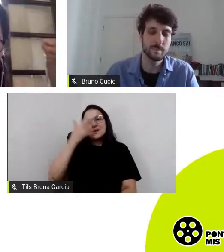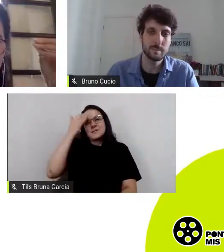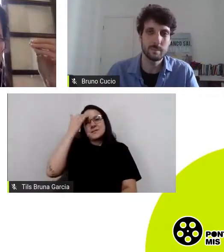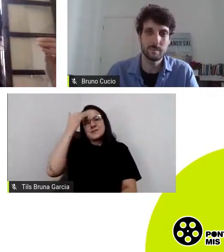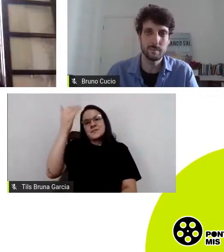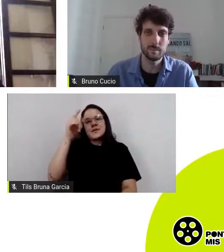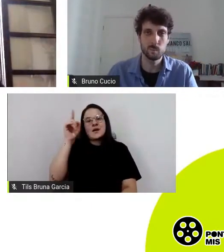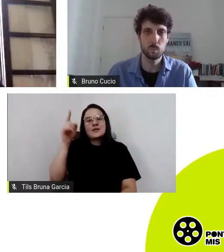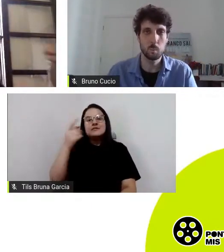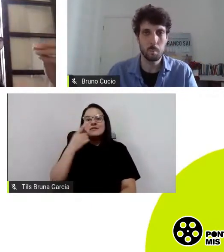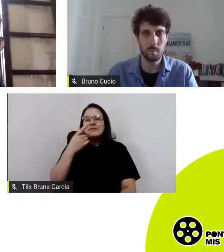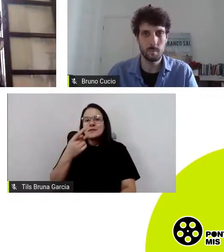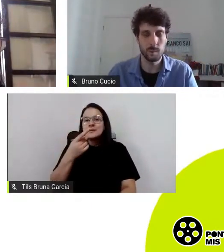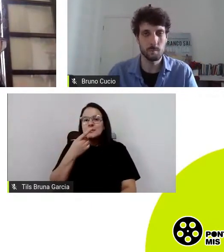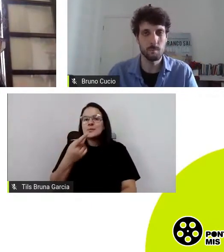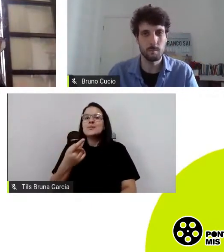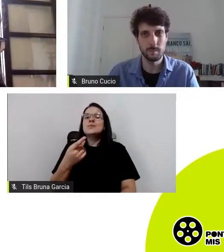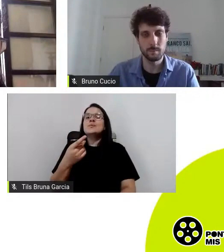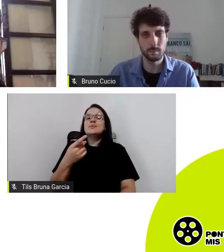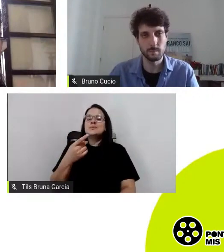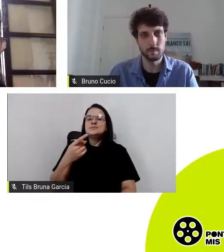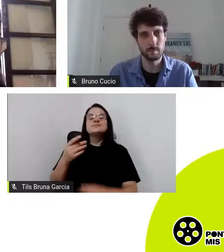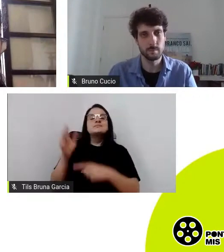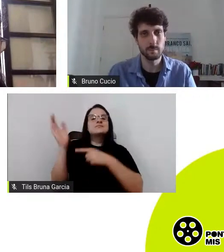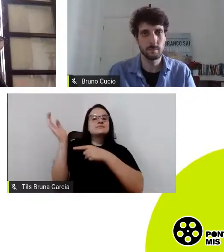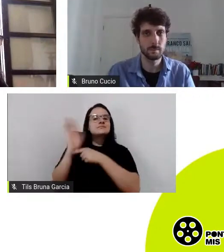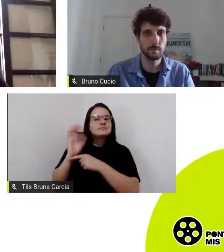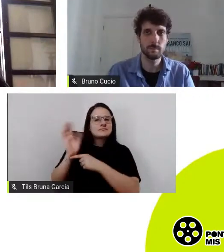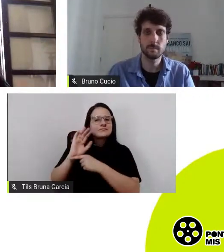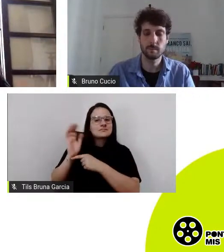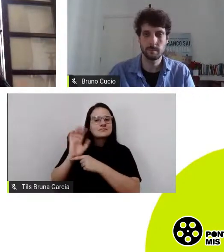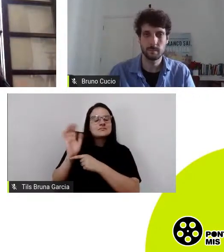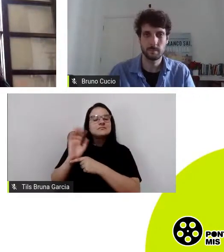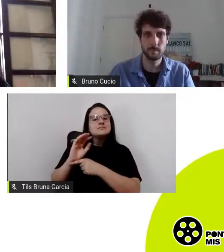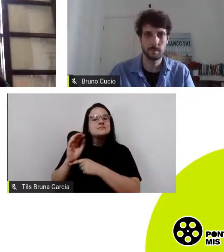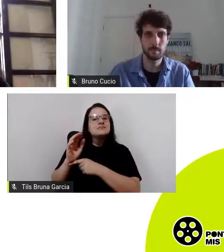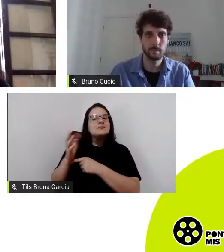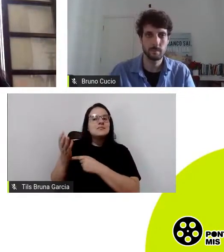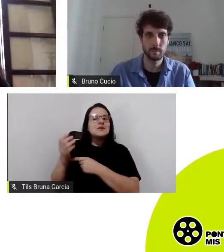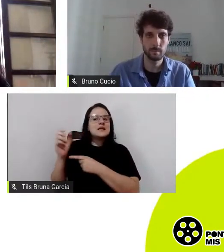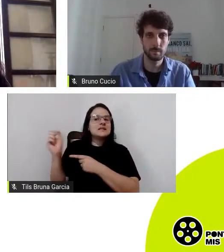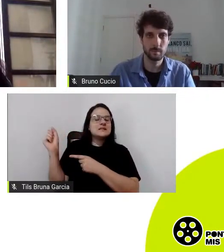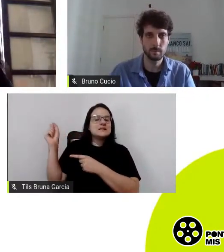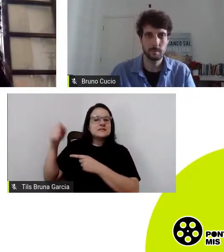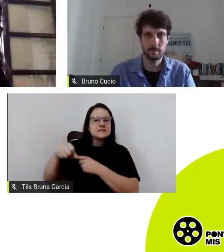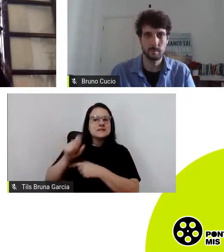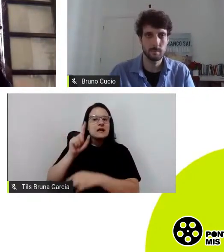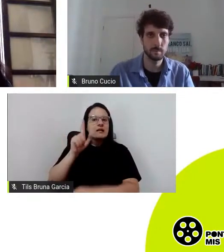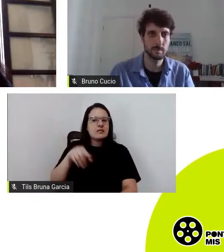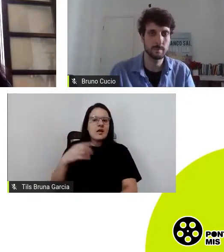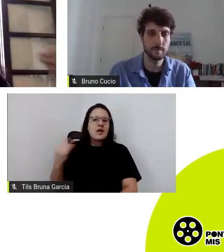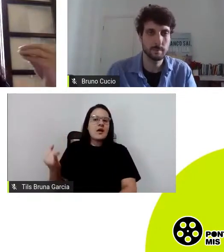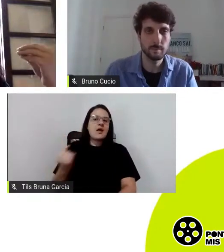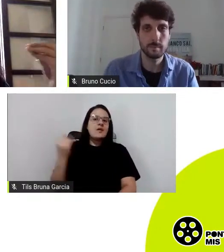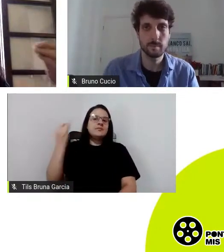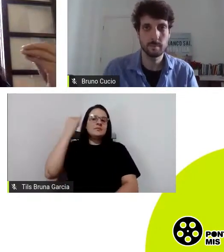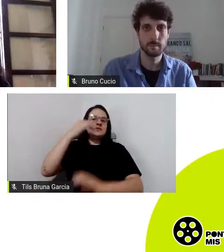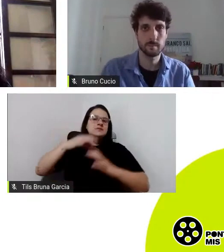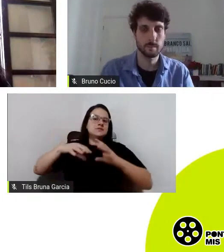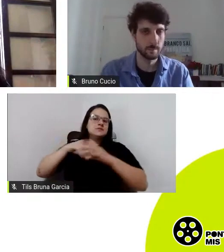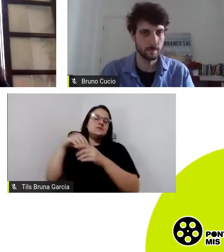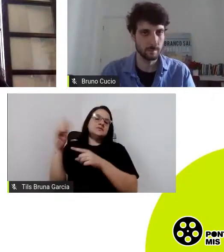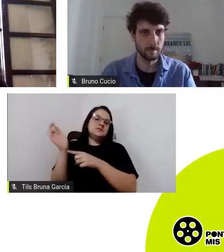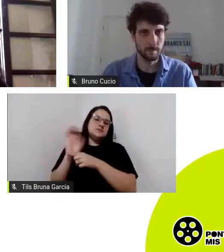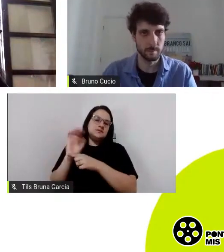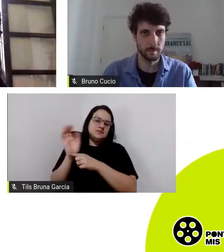Estou muito inspirada, Jorge, muito obrigada pelas suas colocações, esse filme é realmente...